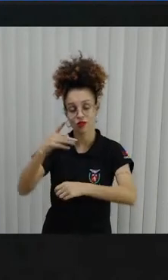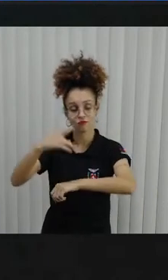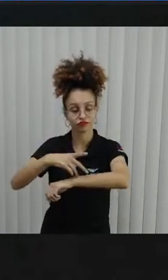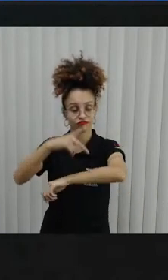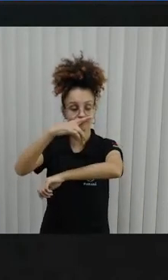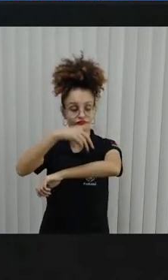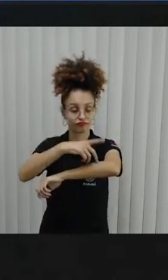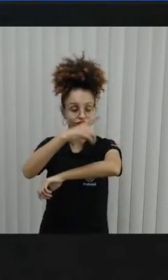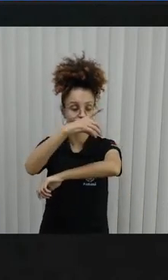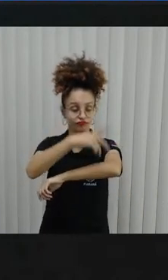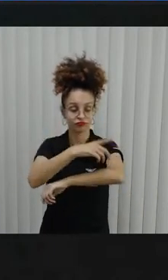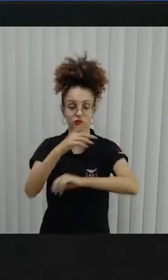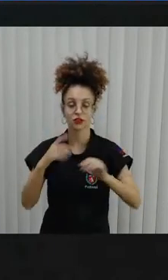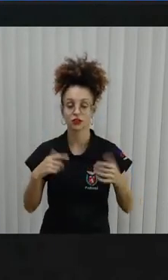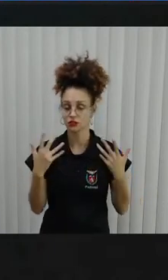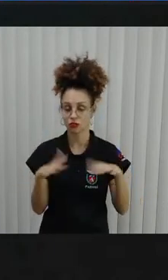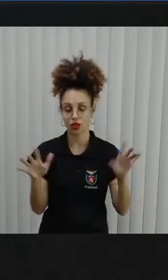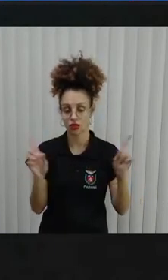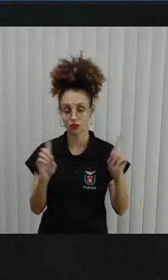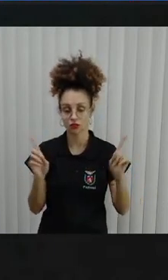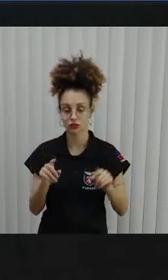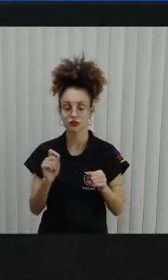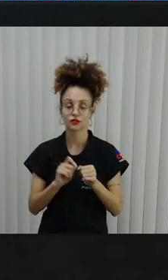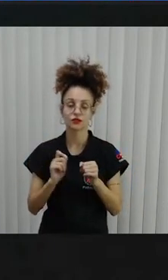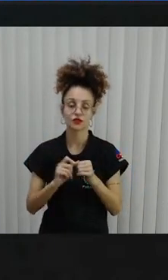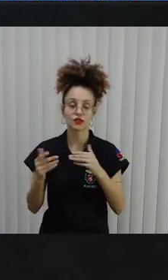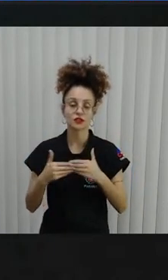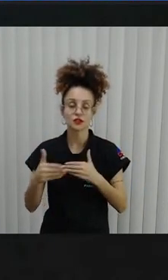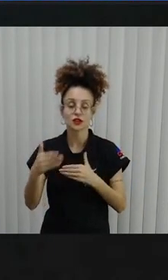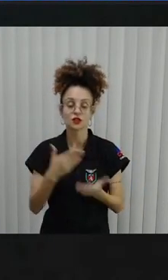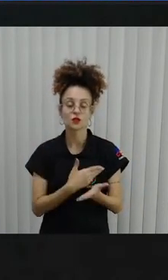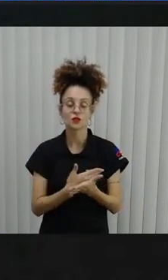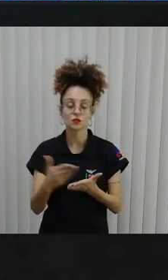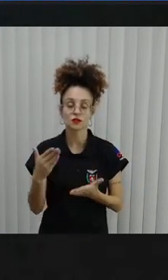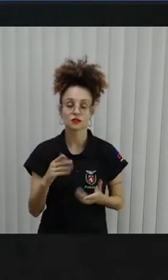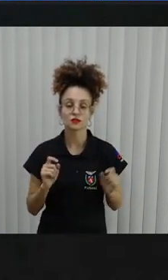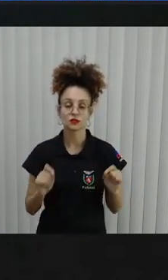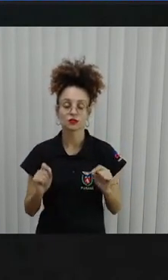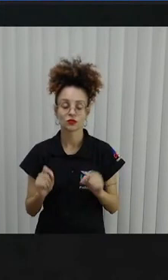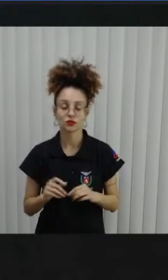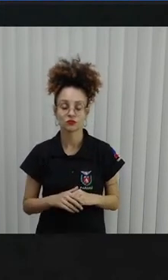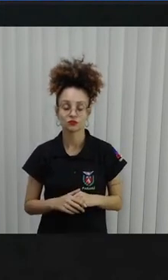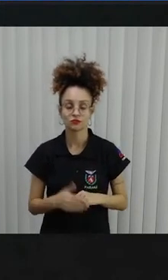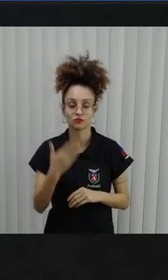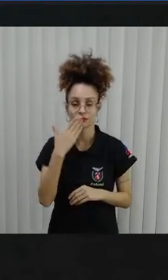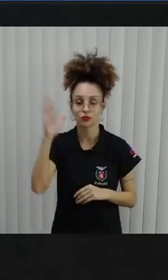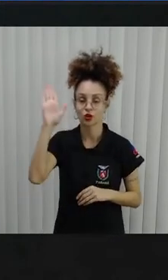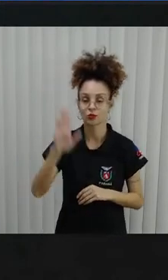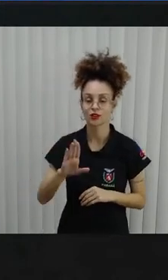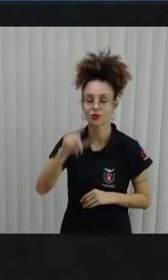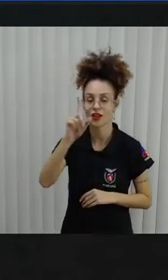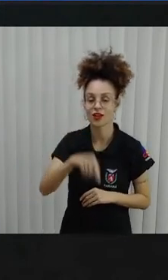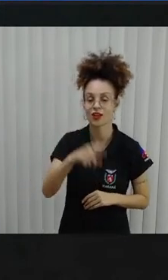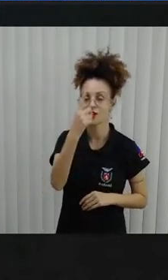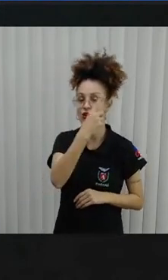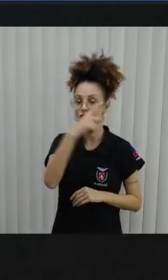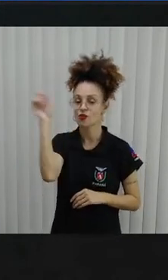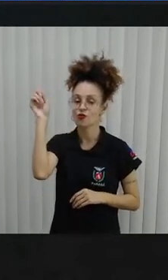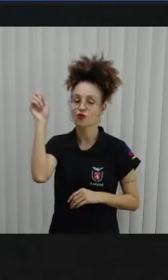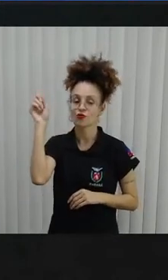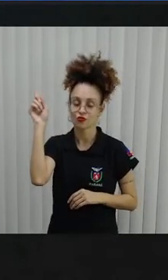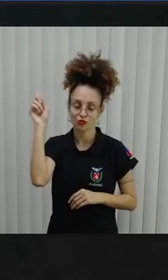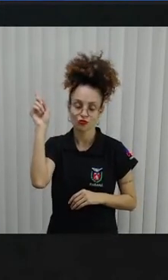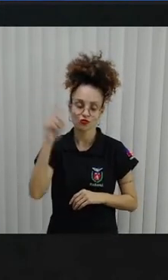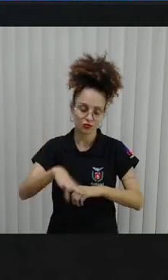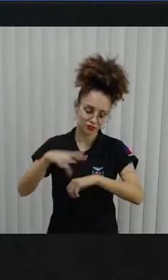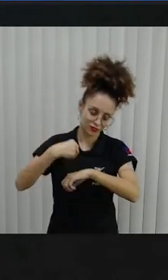quero. Então vamos lá. O que eu vou fazer aqui? Quando o nosso jogo começar, eu prometo que essa é a última